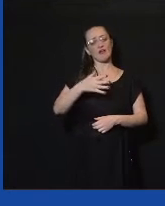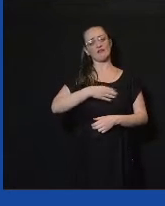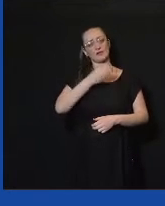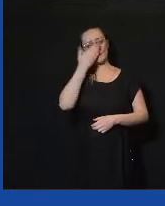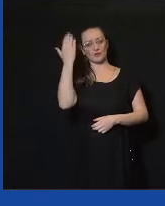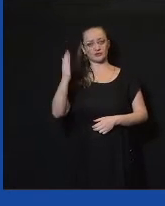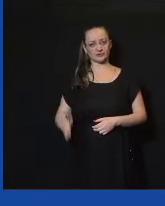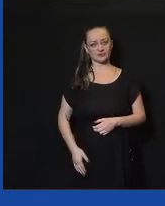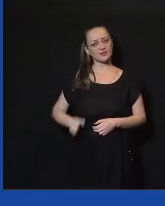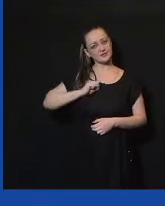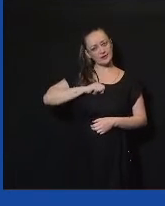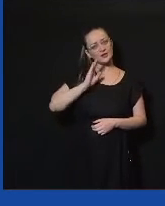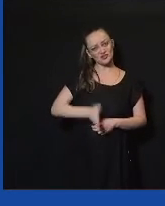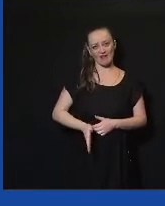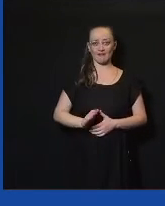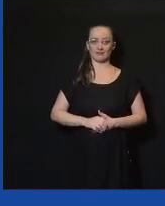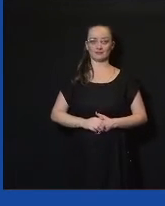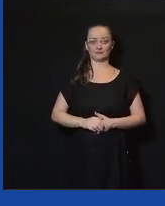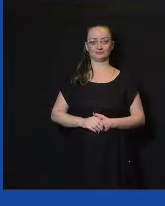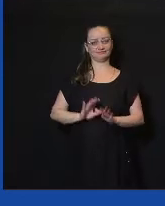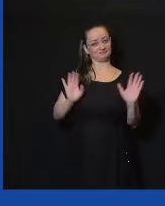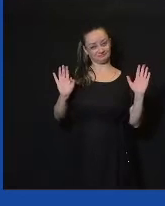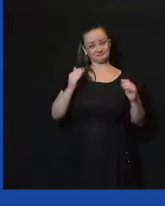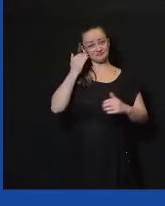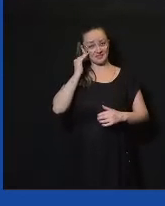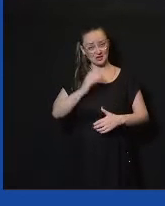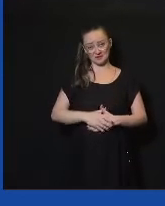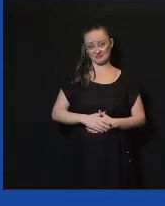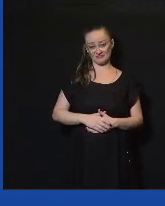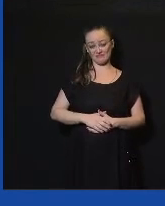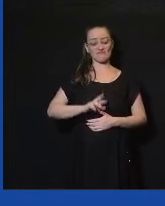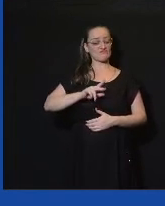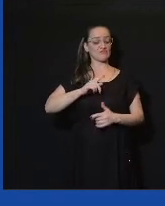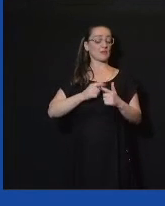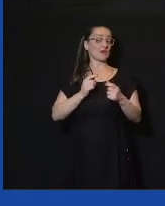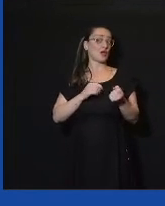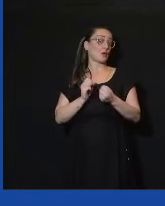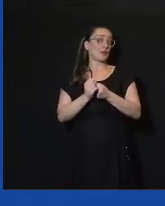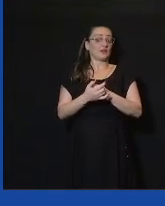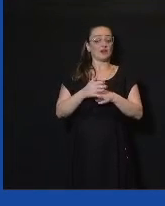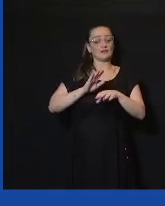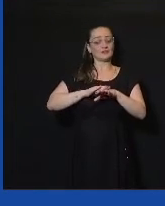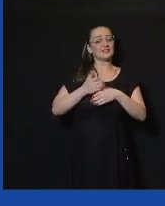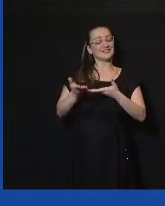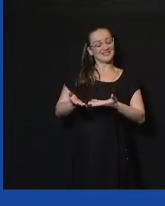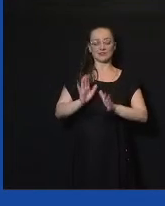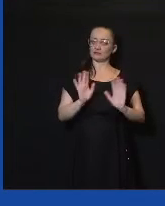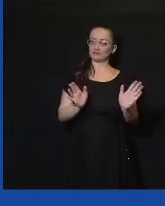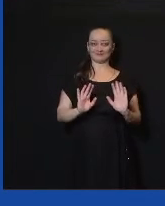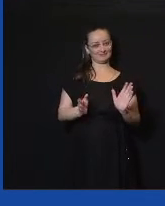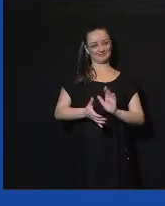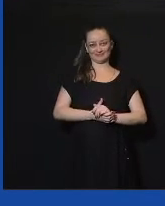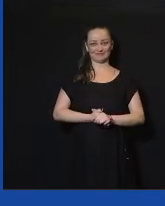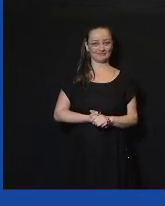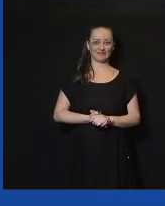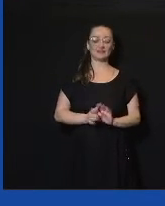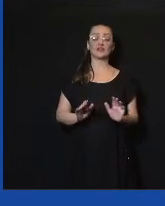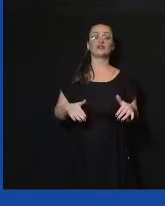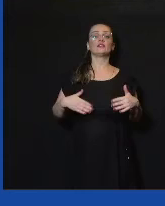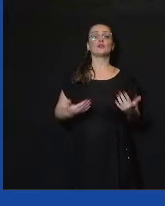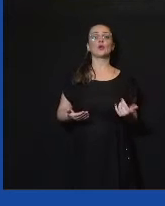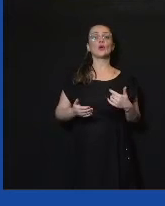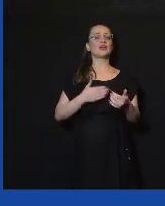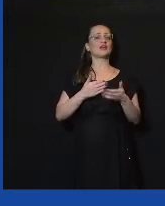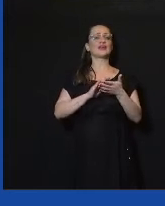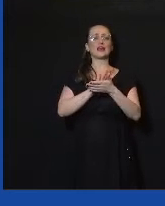Ele simplesmente já era. Entendeu? Não foi porque agora a pandemia deixou ele nesse estado, né? Então, nada que nós